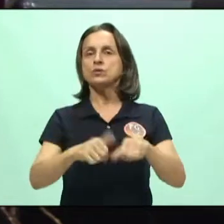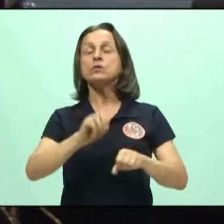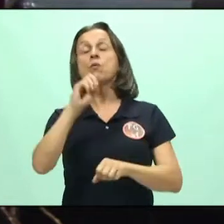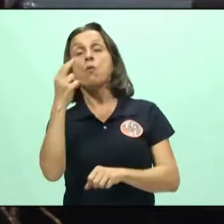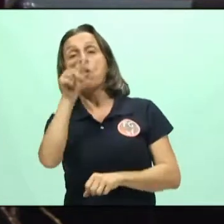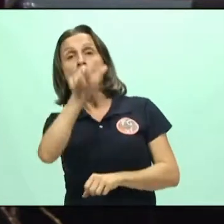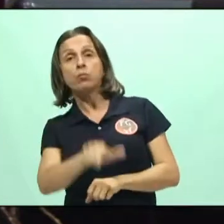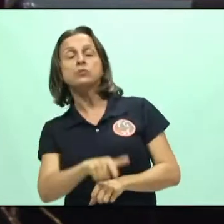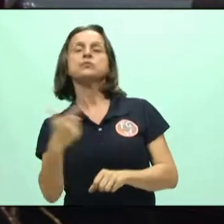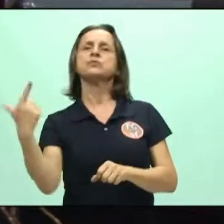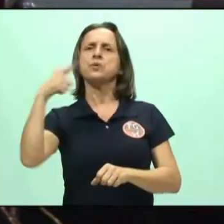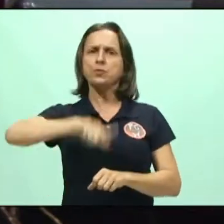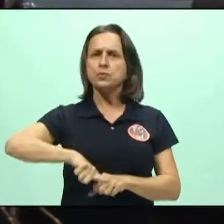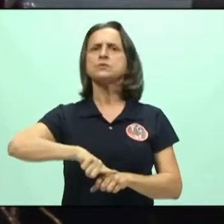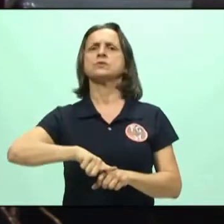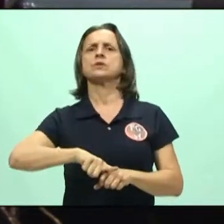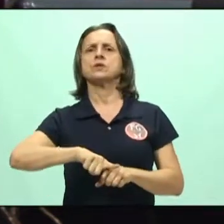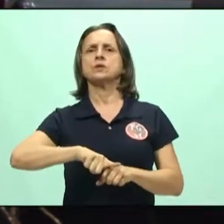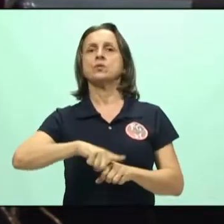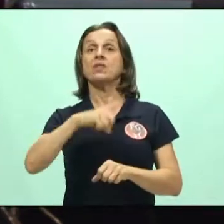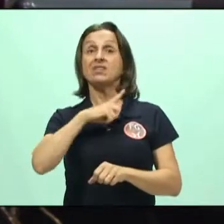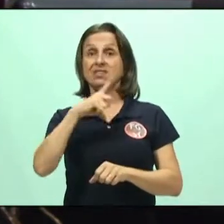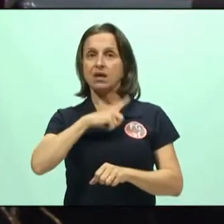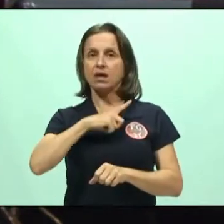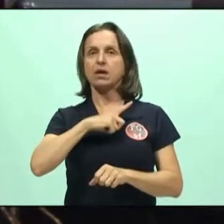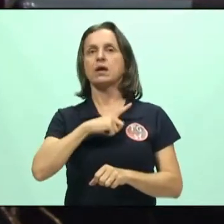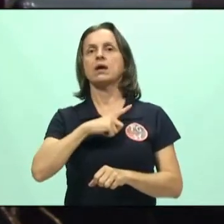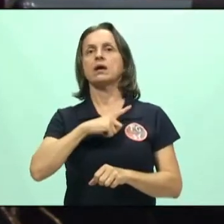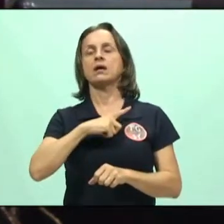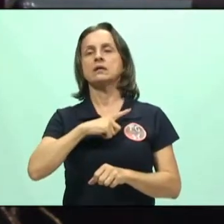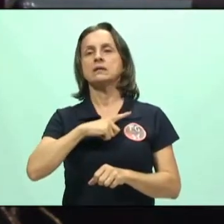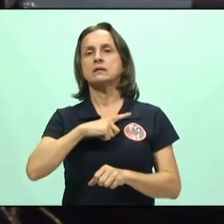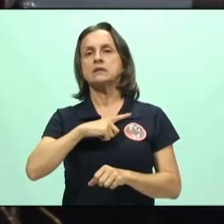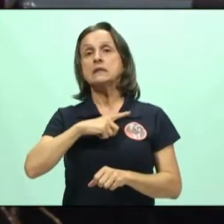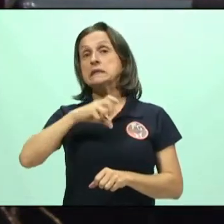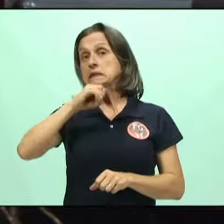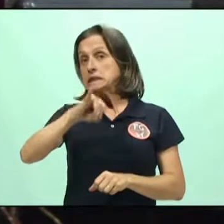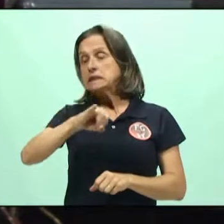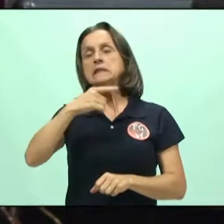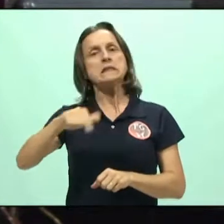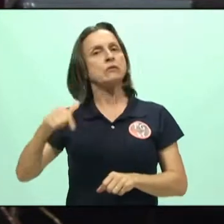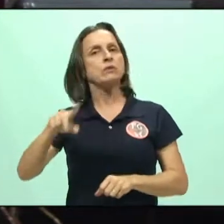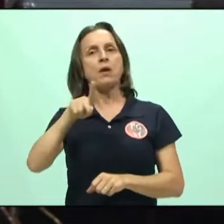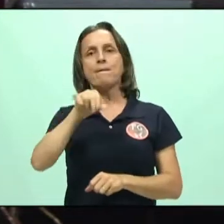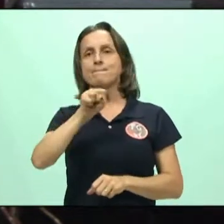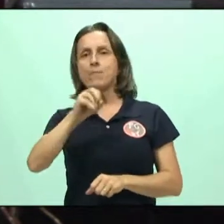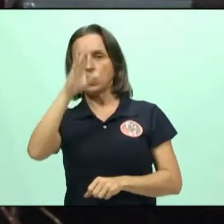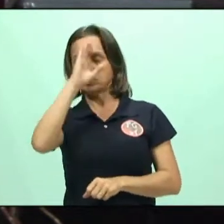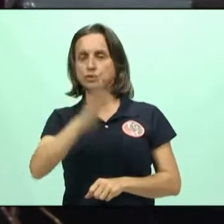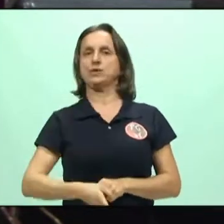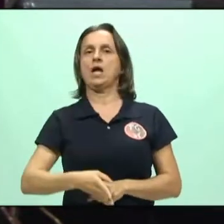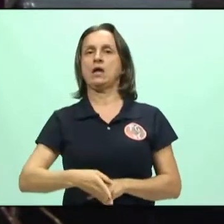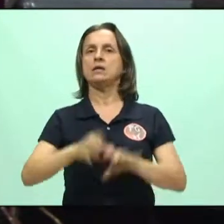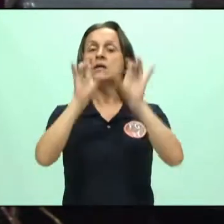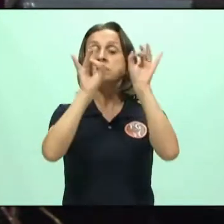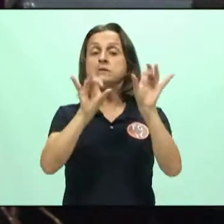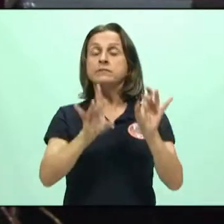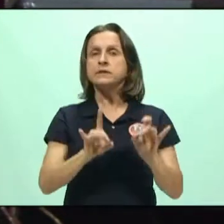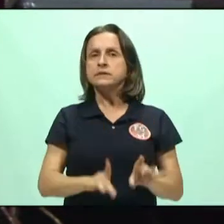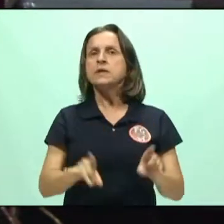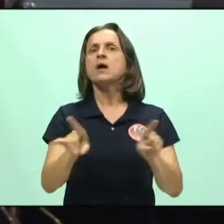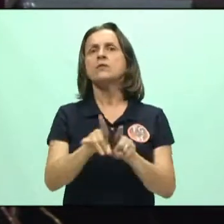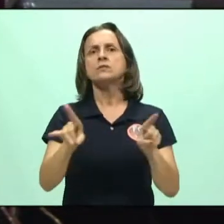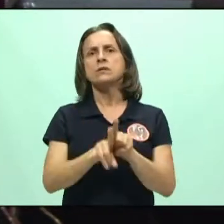adquiriu onerosamente e mantém sem oposição posse Direta com exclusividade sobre